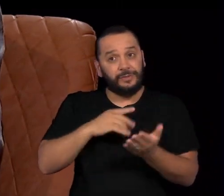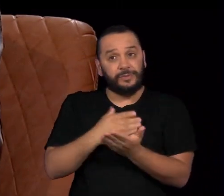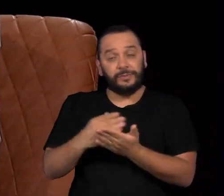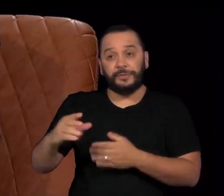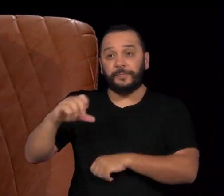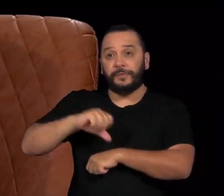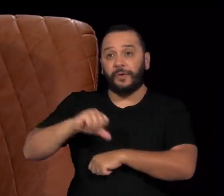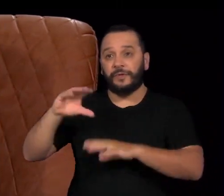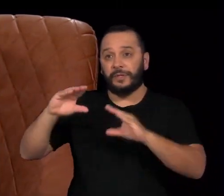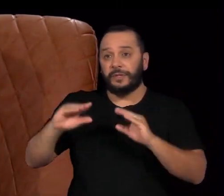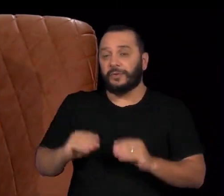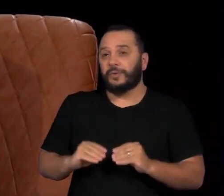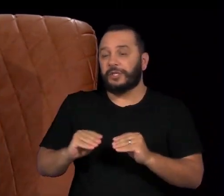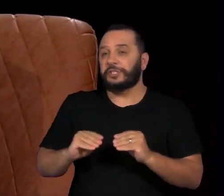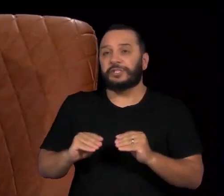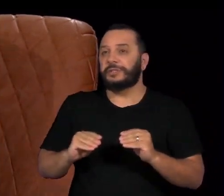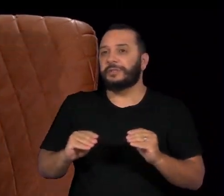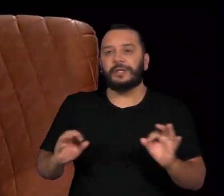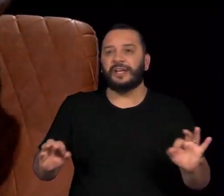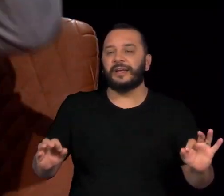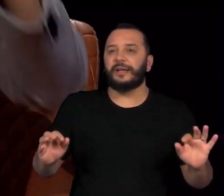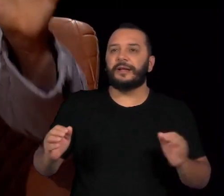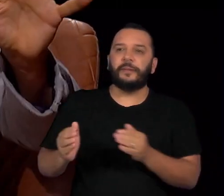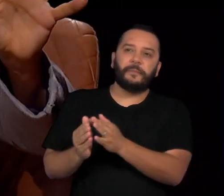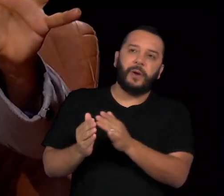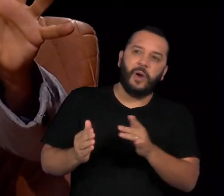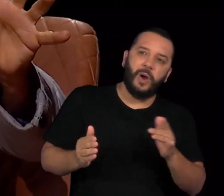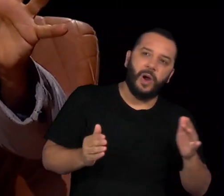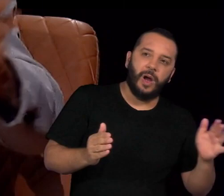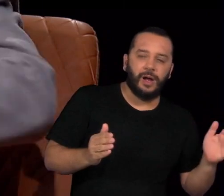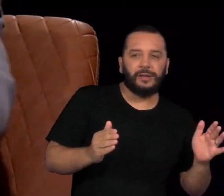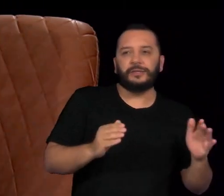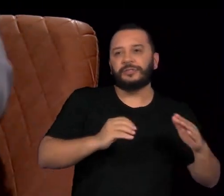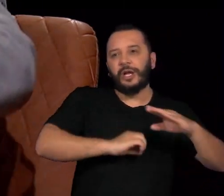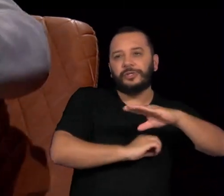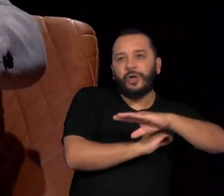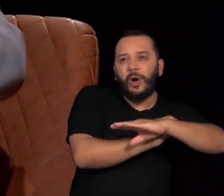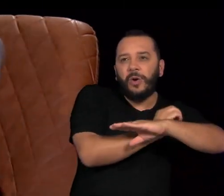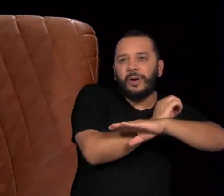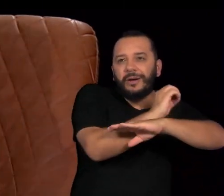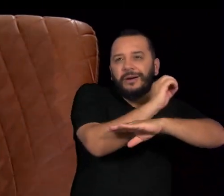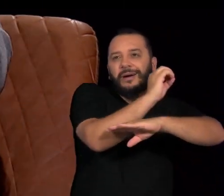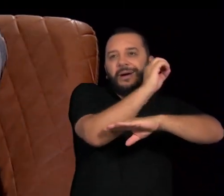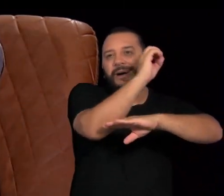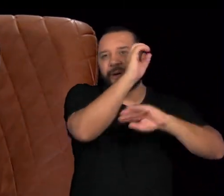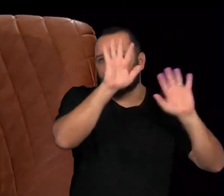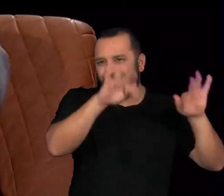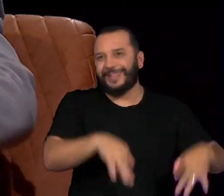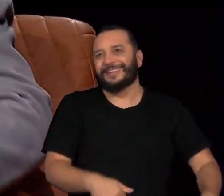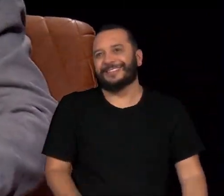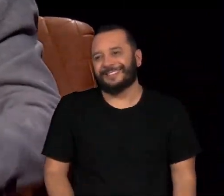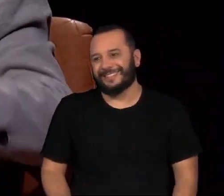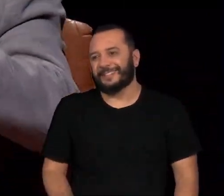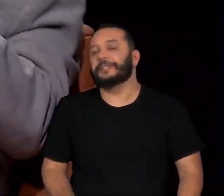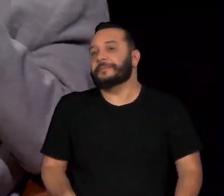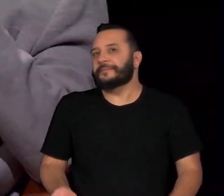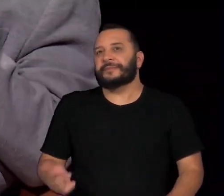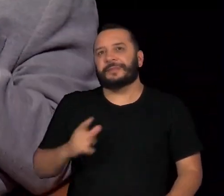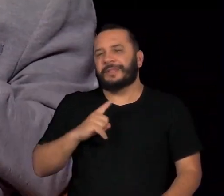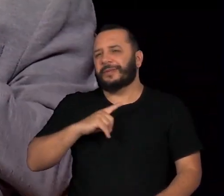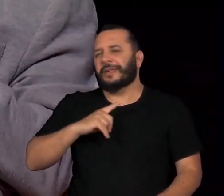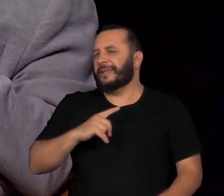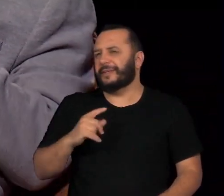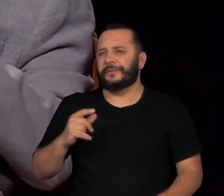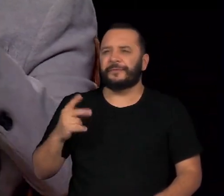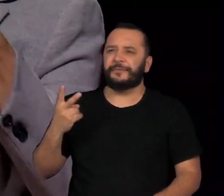noite só vai terminar quando no outro dia a barra do dia tá nascendo muitas histórias 20 30 40 50 e